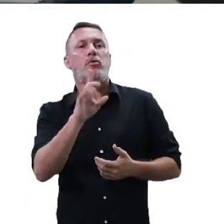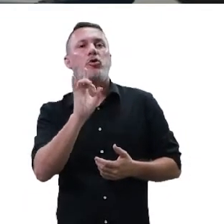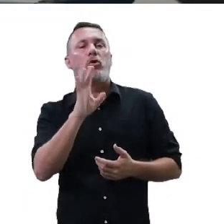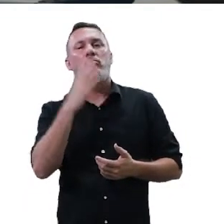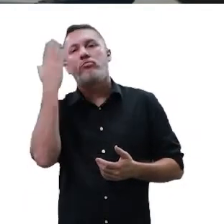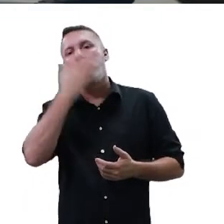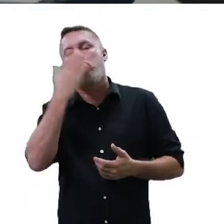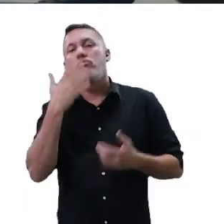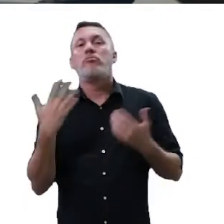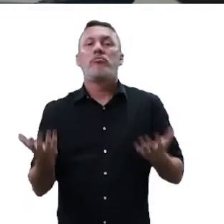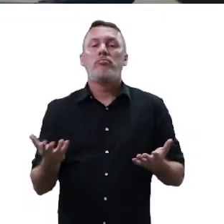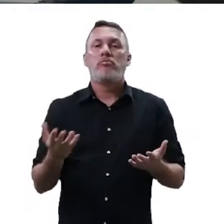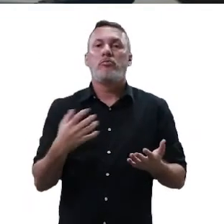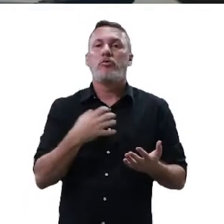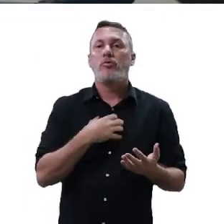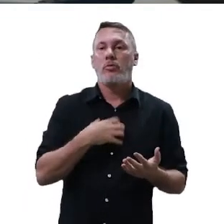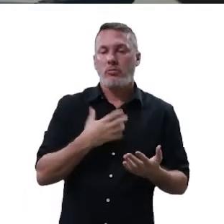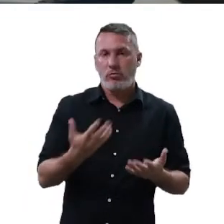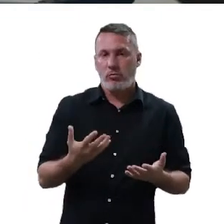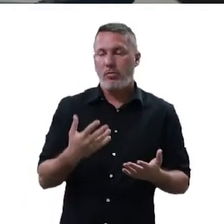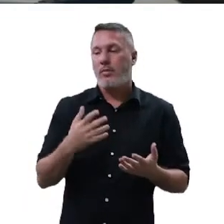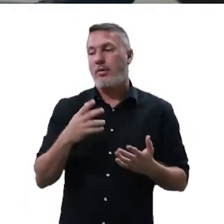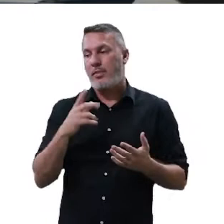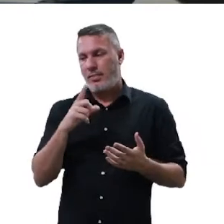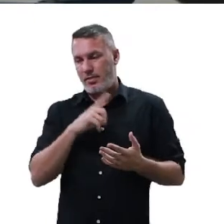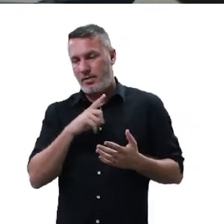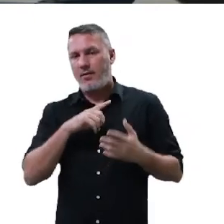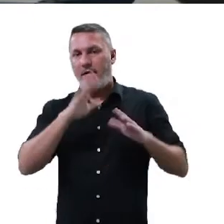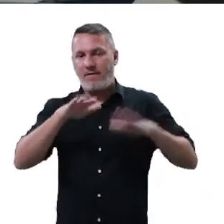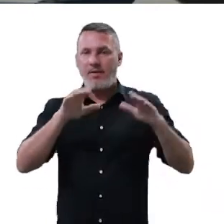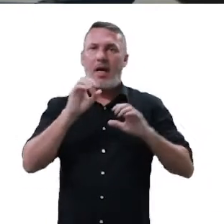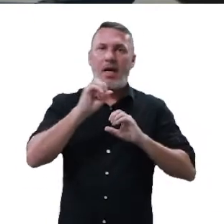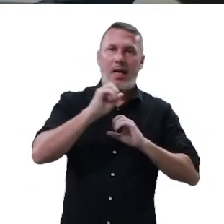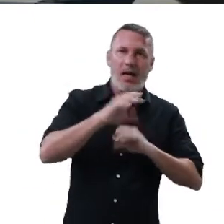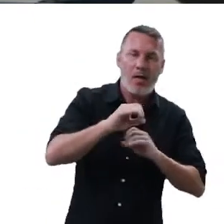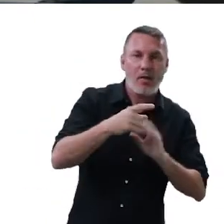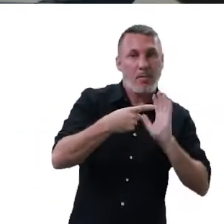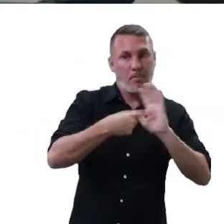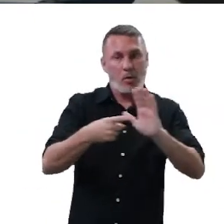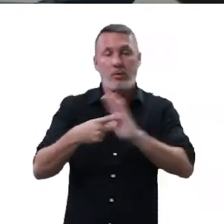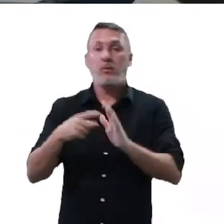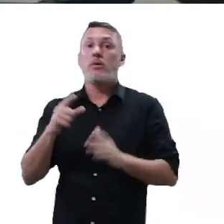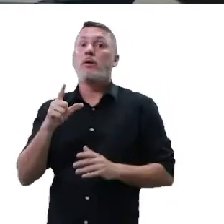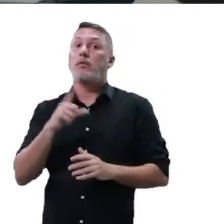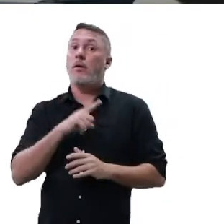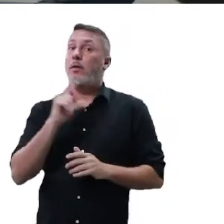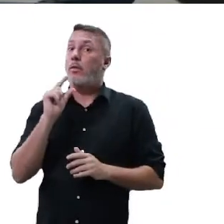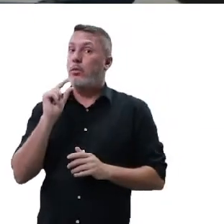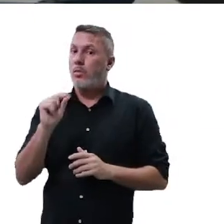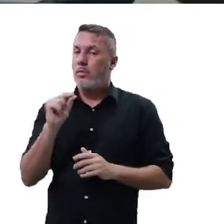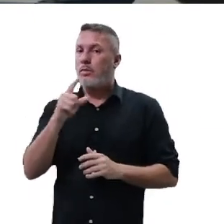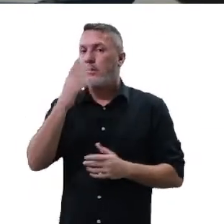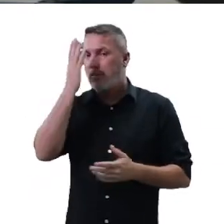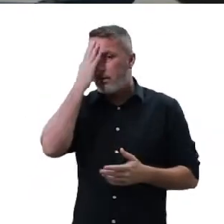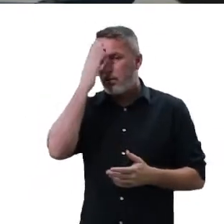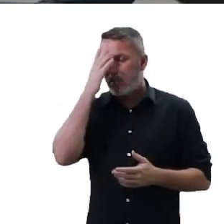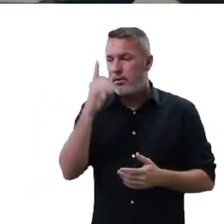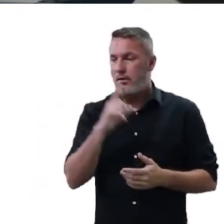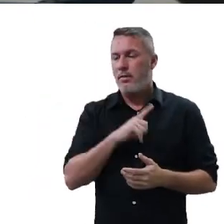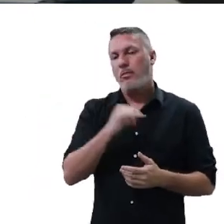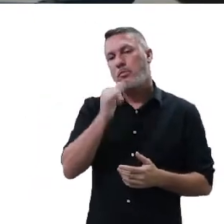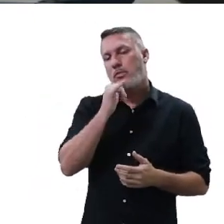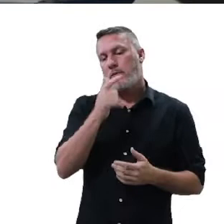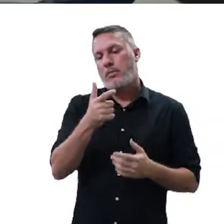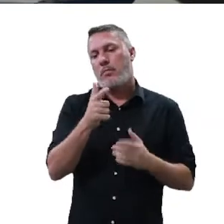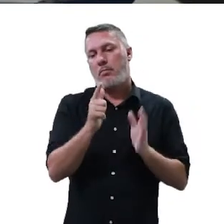uma aparência? Eu costumo sempre, nas aulas, apresentar o seguinte: a